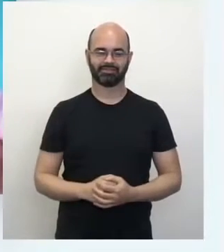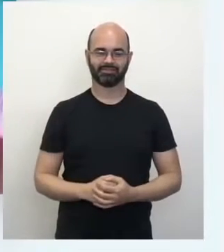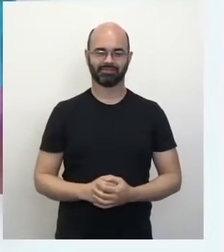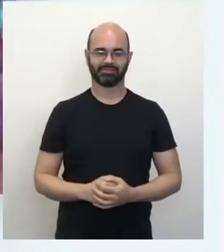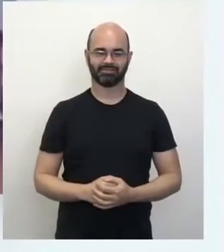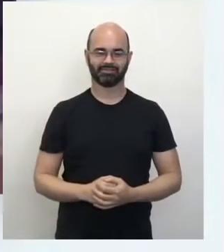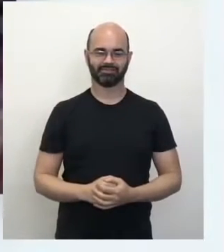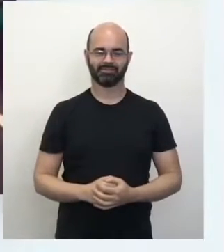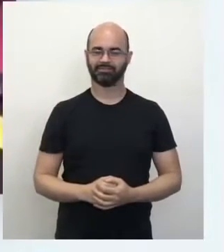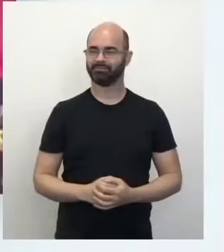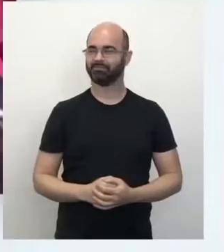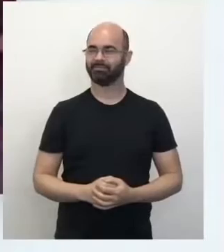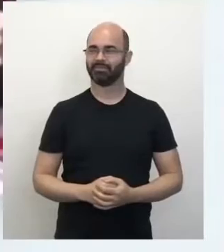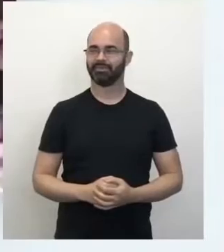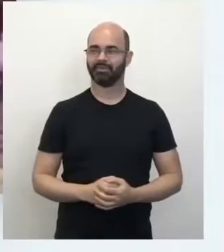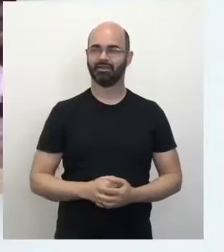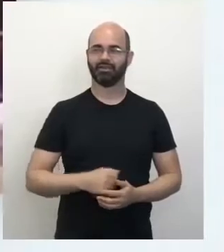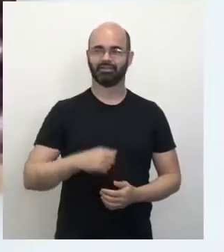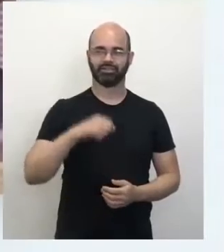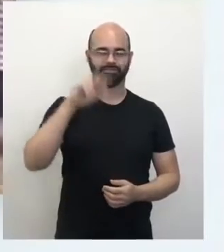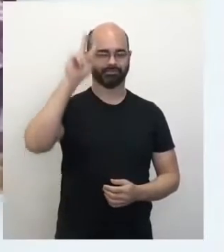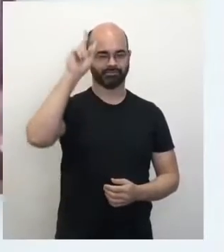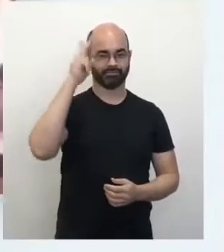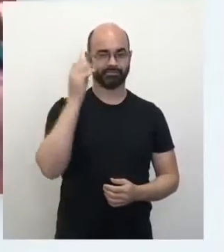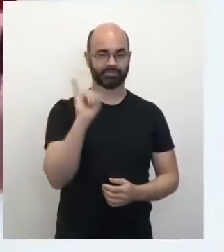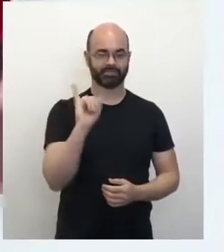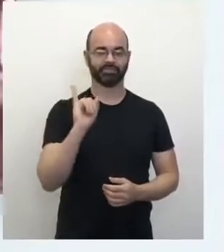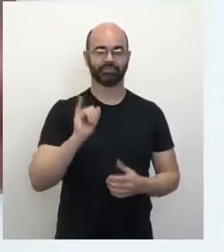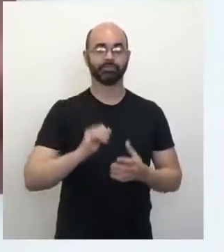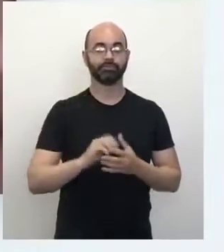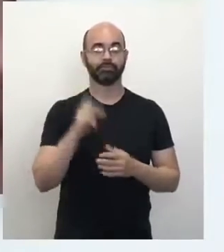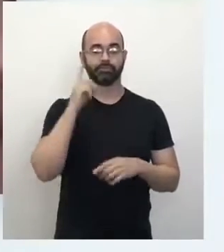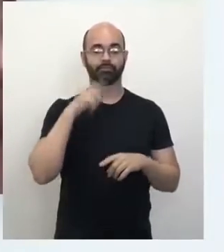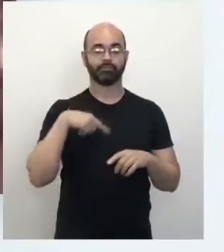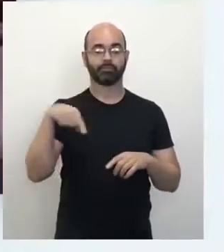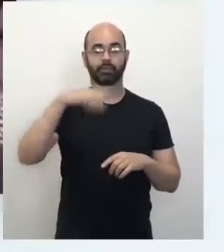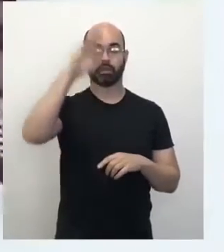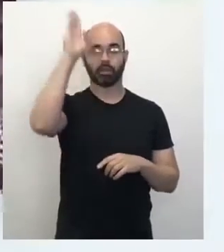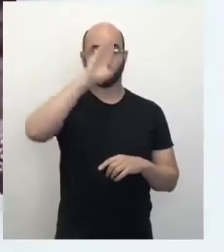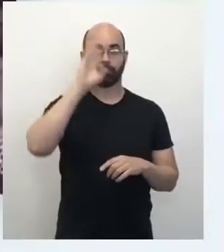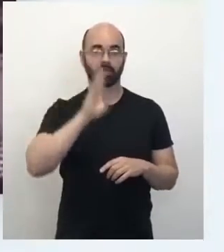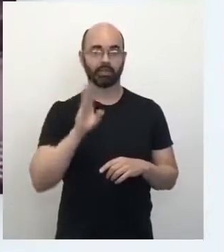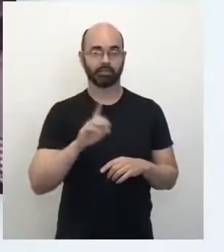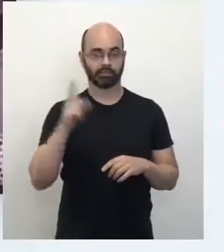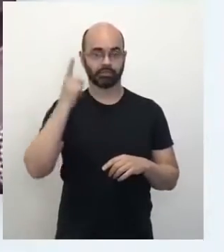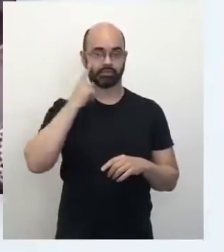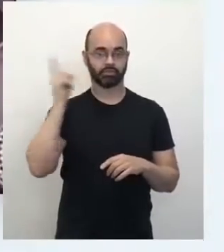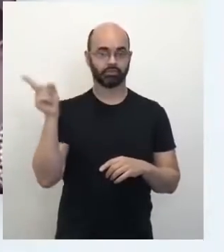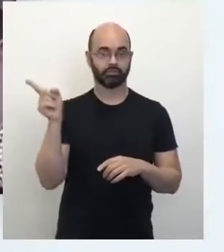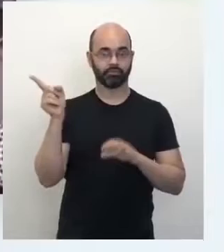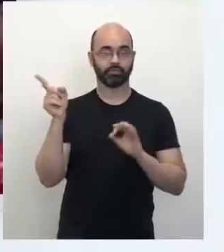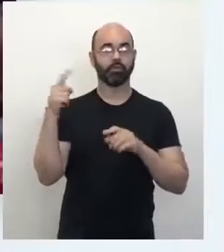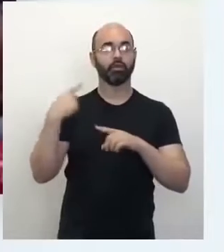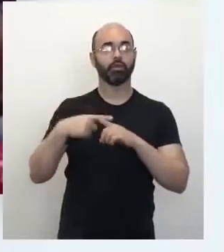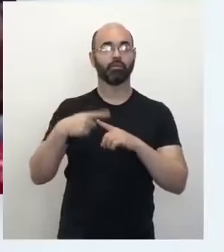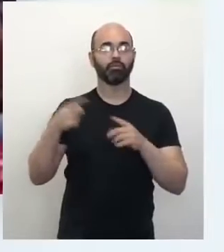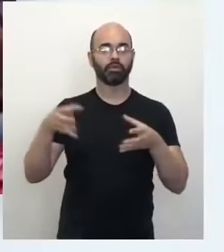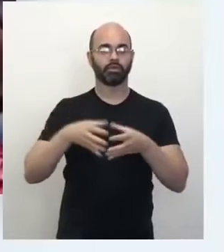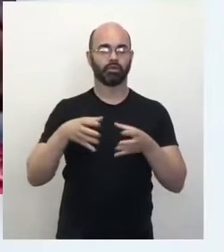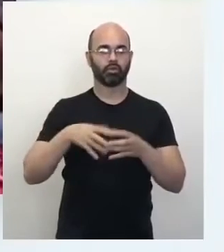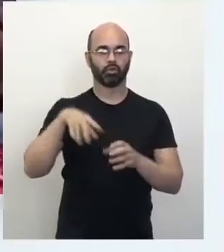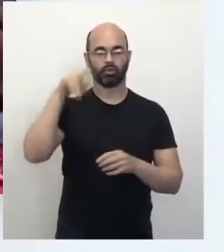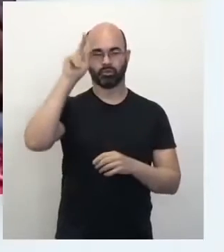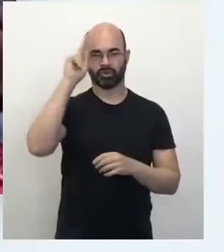vai começar a se movimentar para poder tentar resolver uma situação que estava indefinida, porque os haitianos não